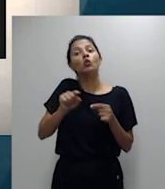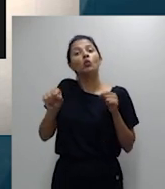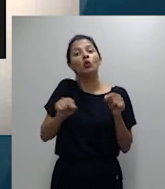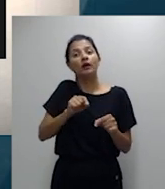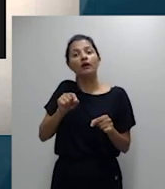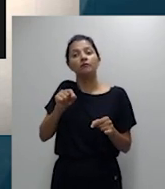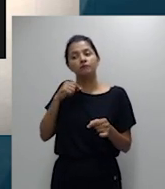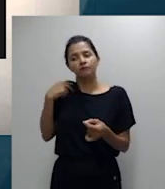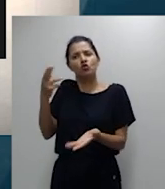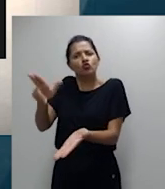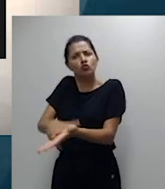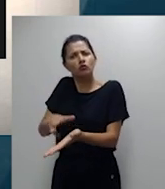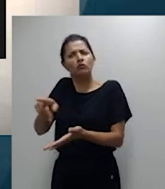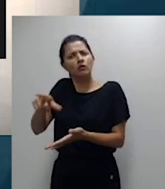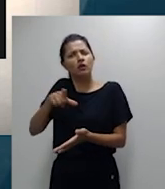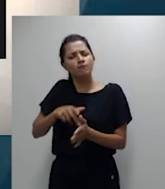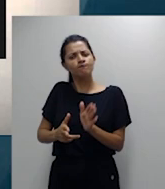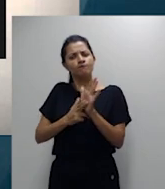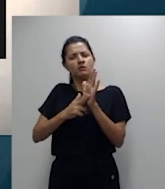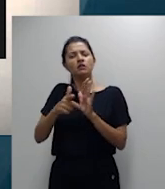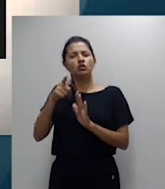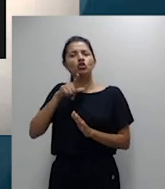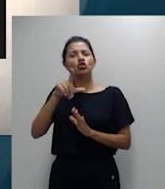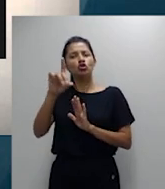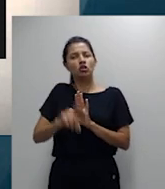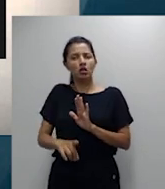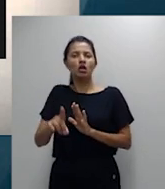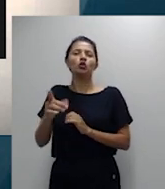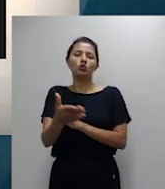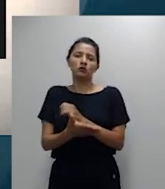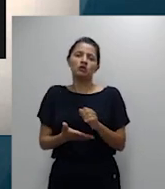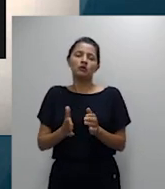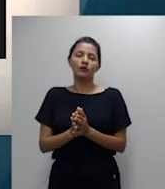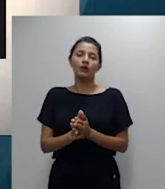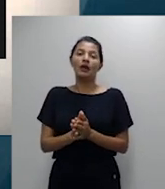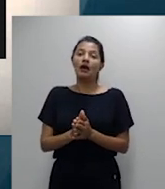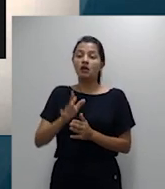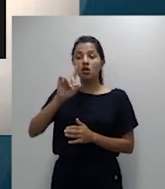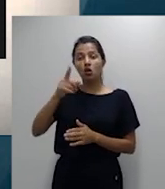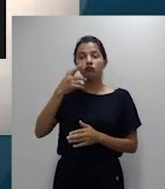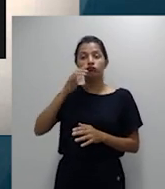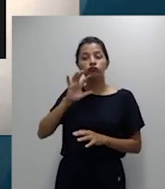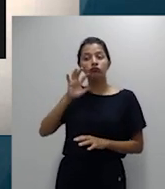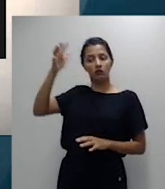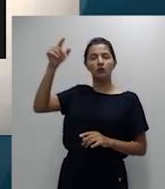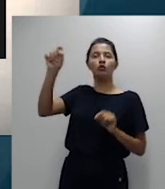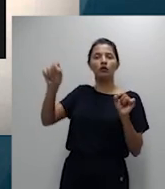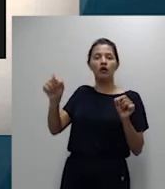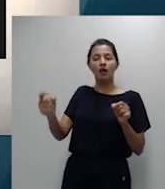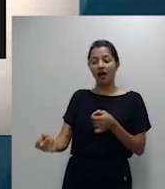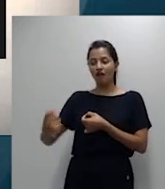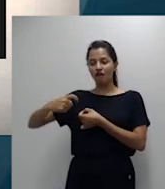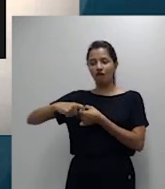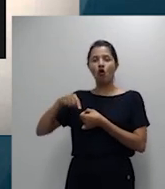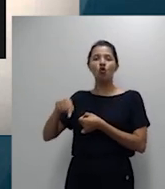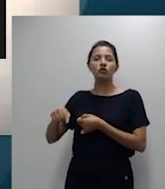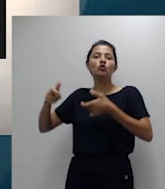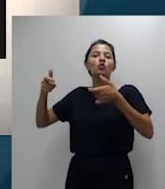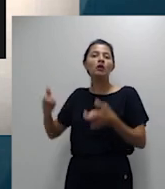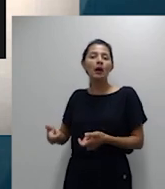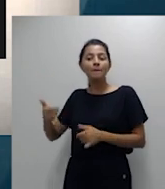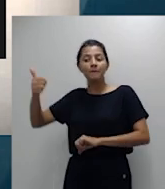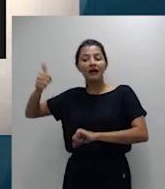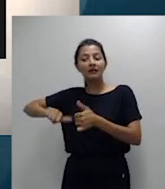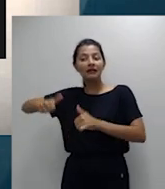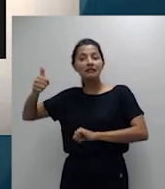aduaneira nos termos da fundamentação E aí Eu determino O Retorno dos Autos à origem para análise das questões remanescentes